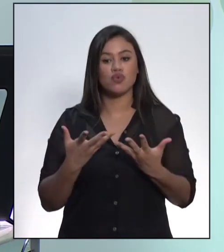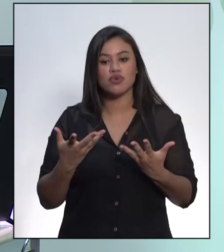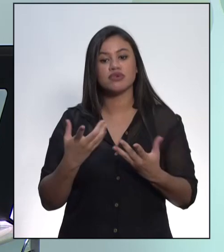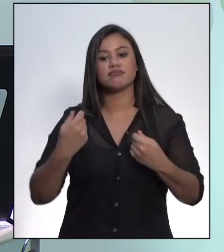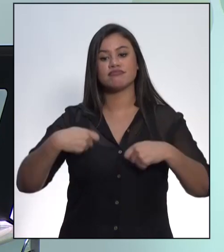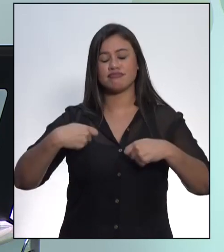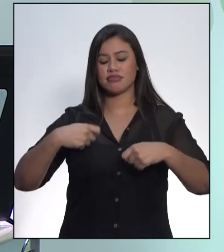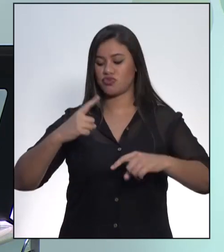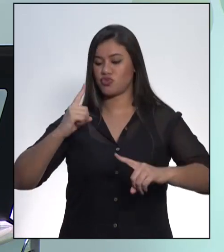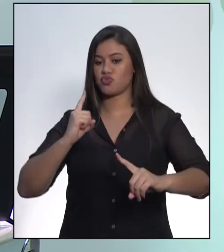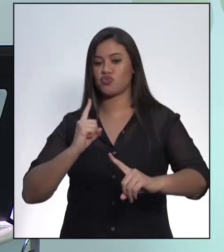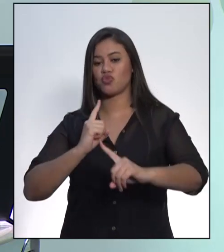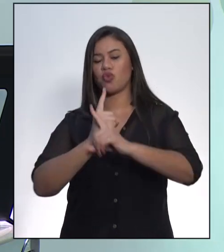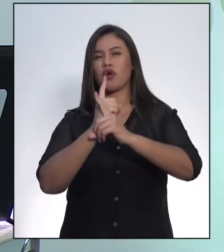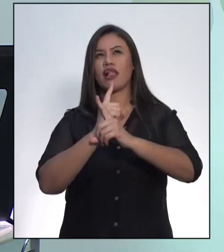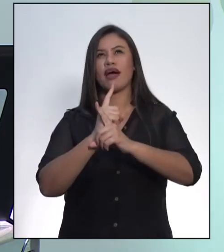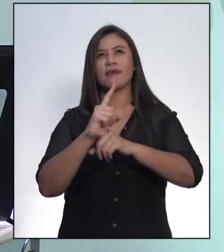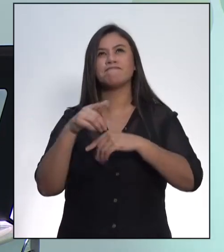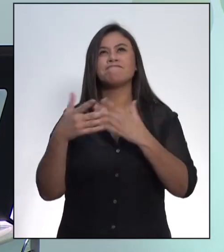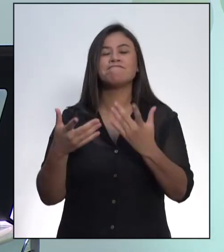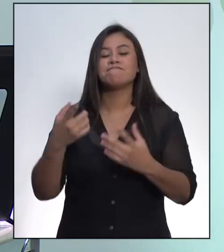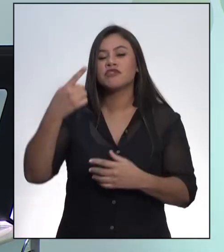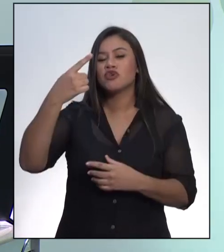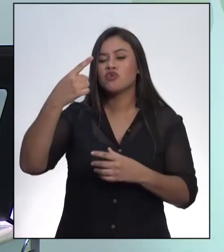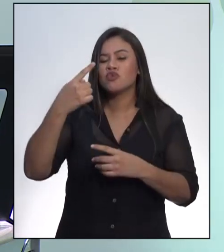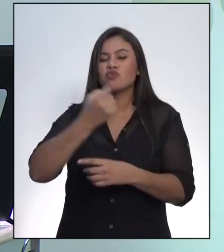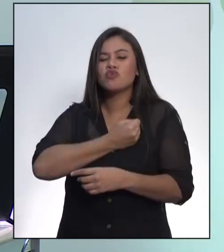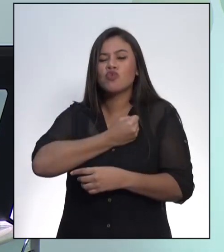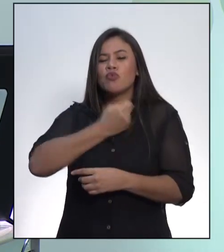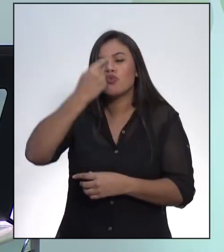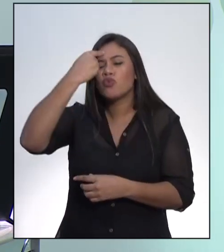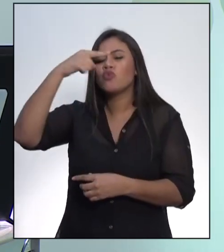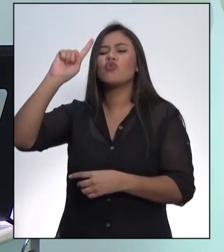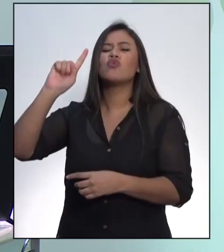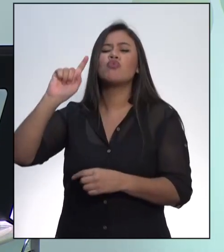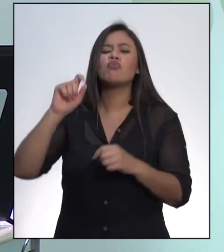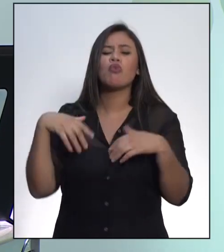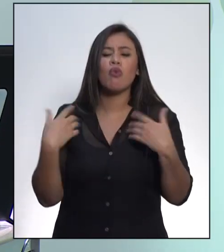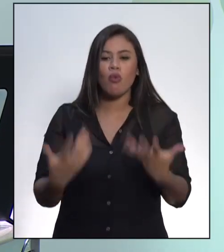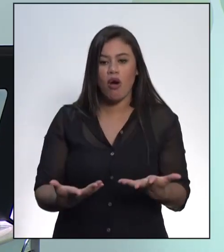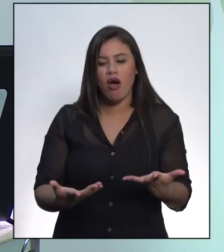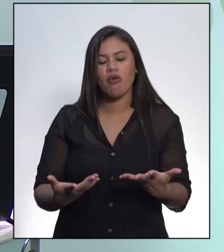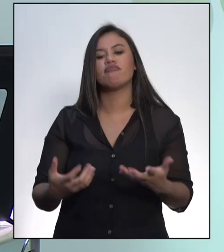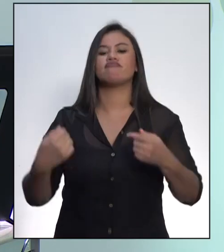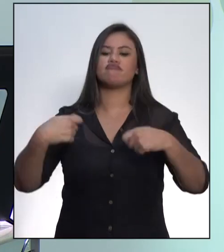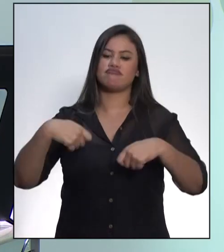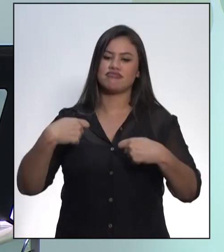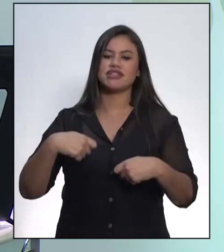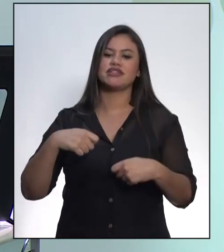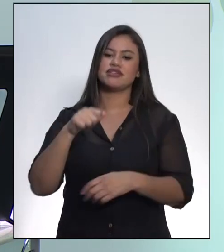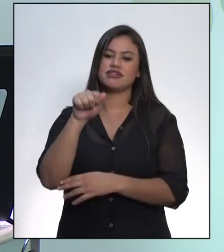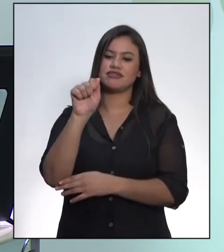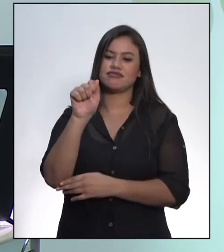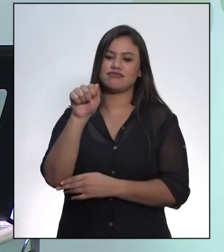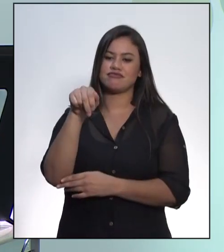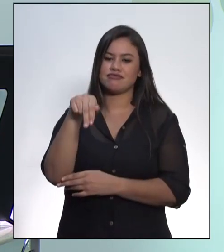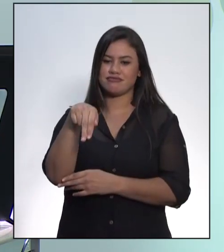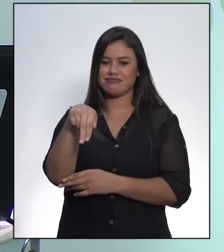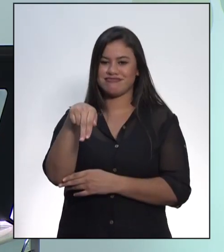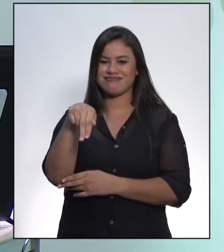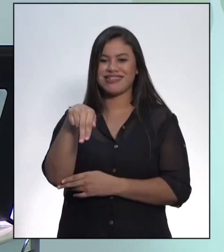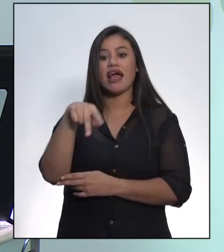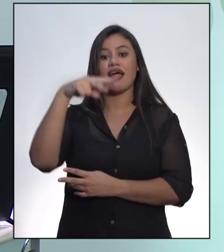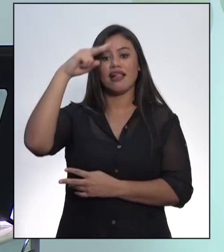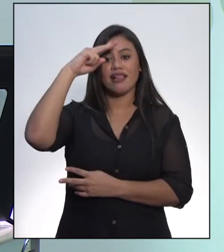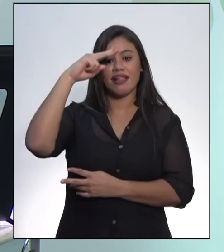termo. Então, para encontrar esse último termo, eu vou ter que usar o AN. Lembrando que nós estamos fazendo a somatória